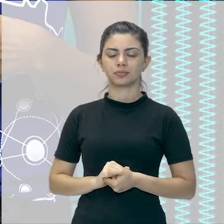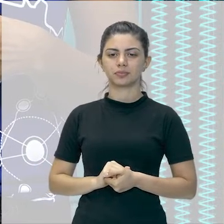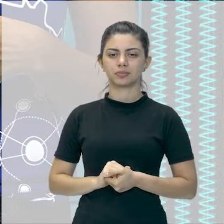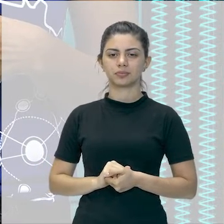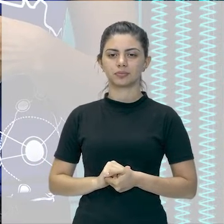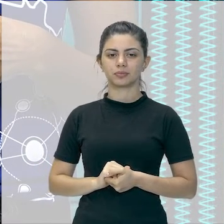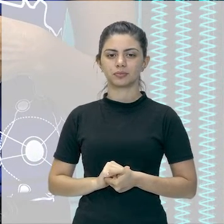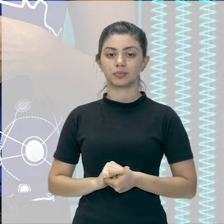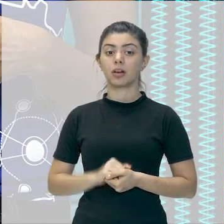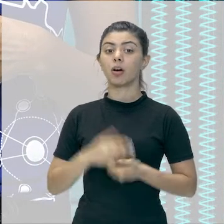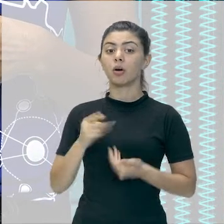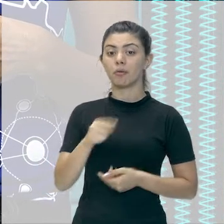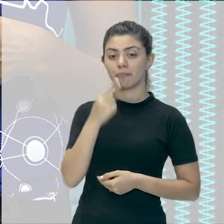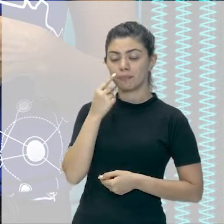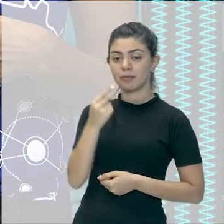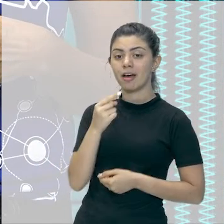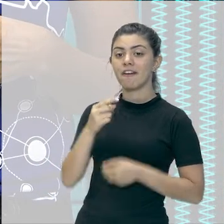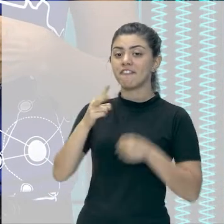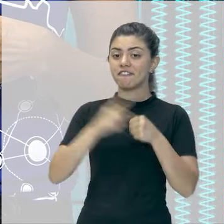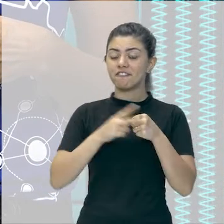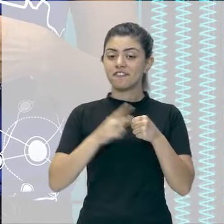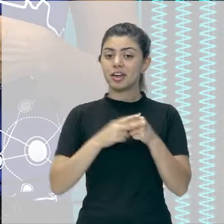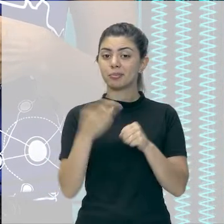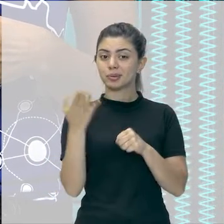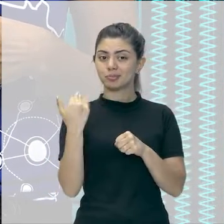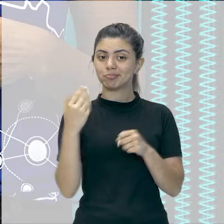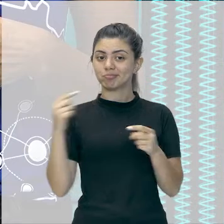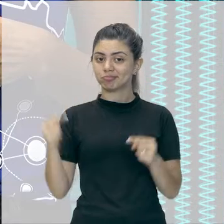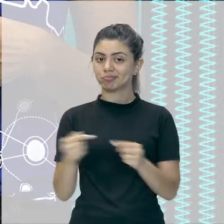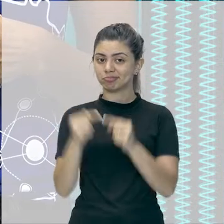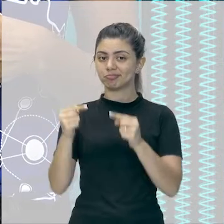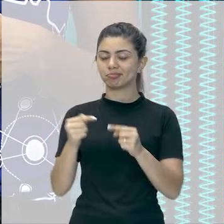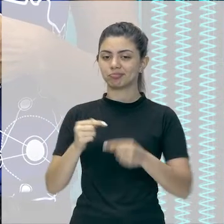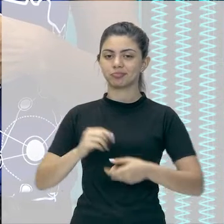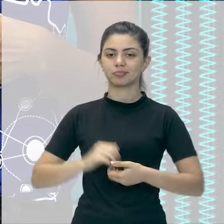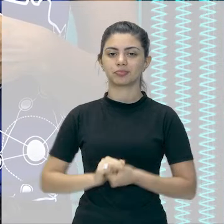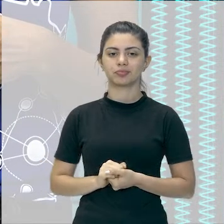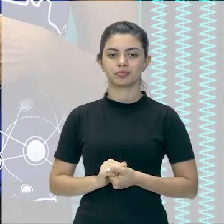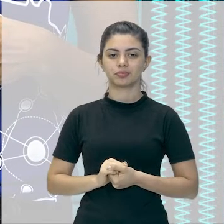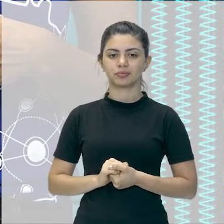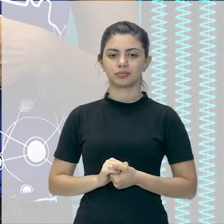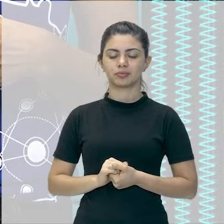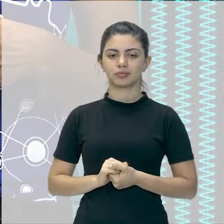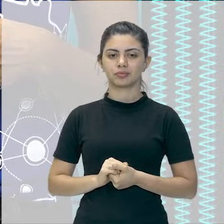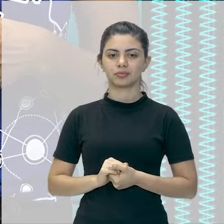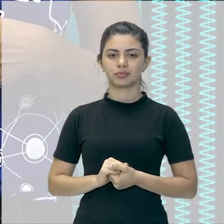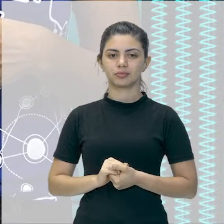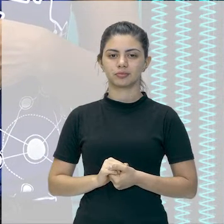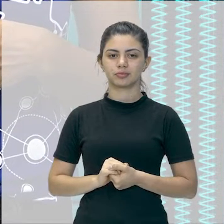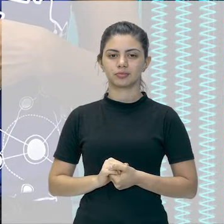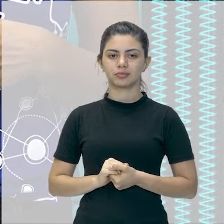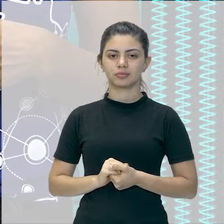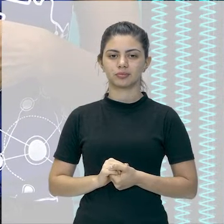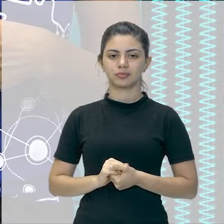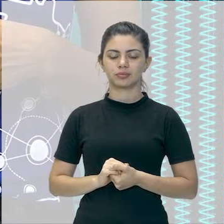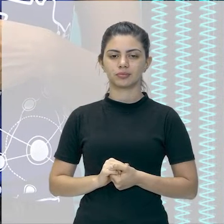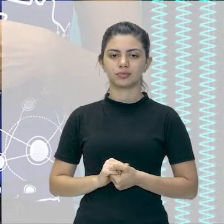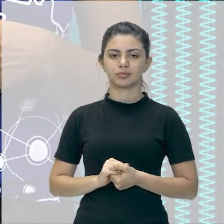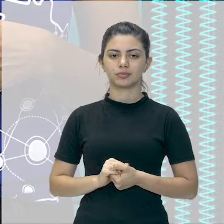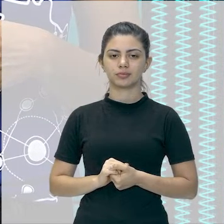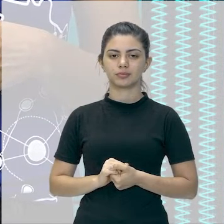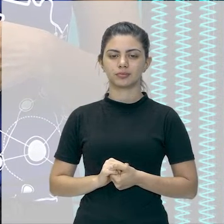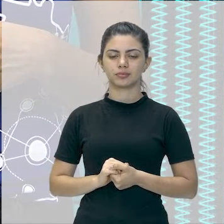aí o verbo no passado, verbo regular, né? Wanted. I wanted there to